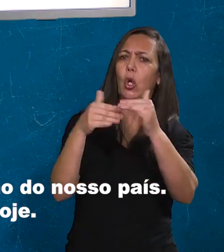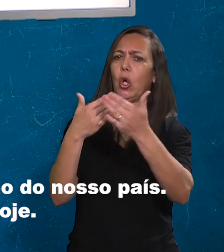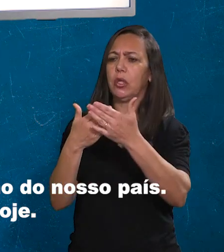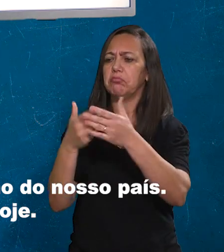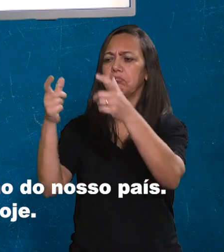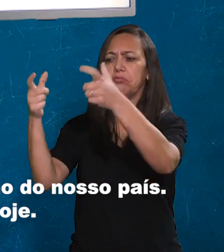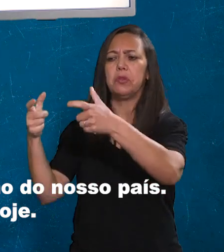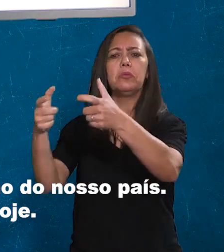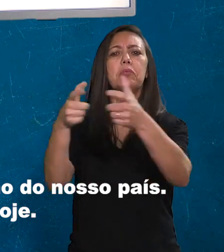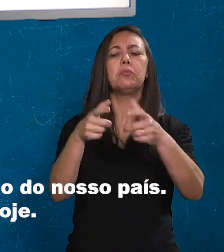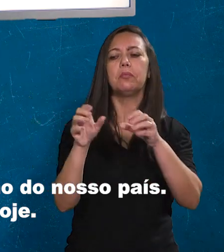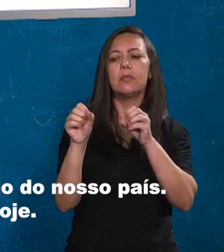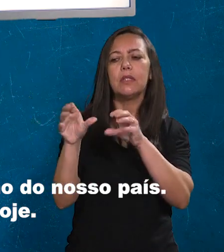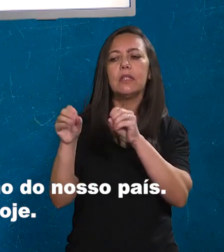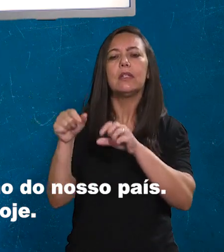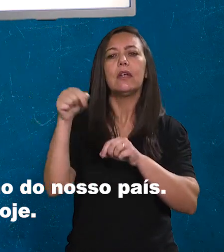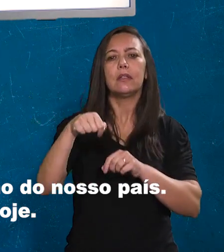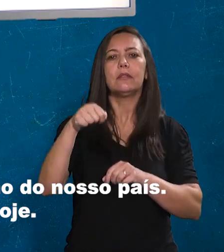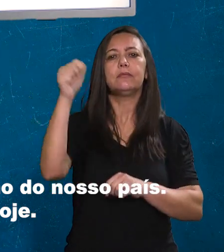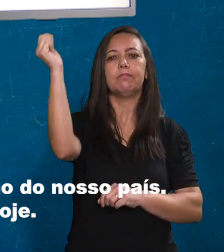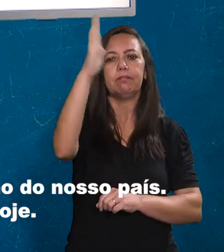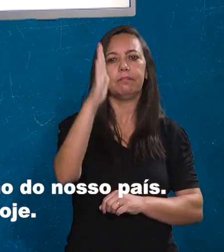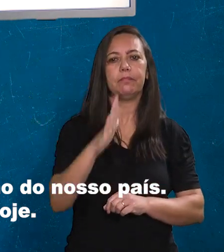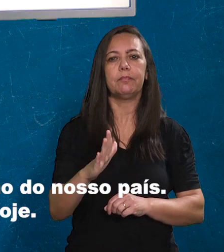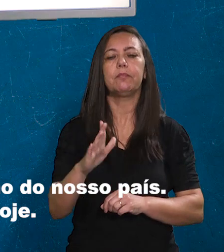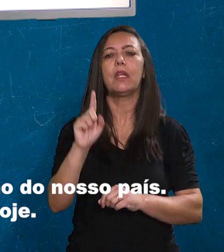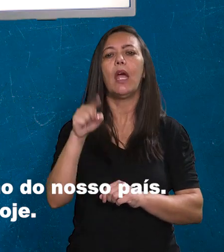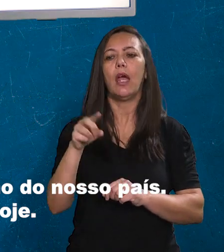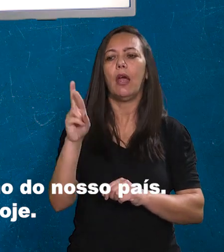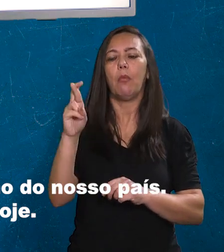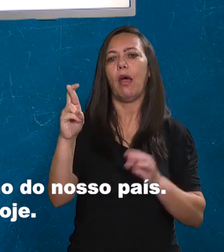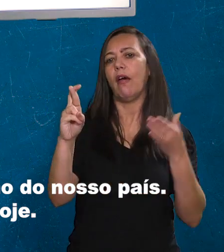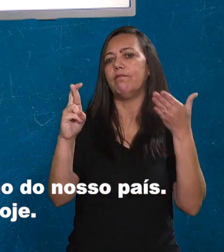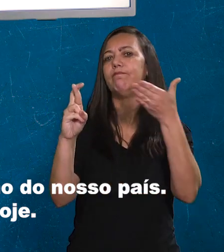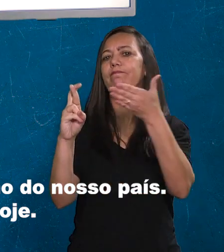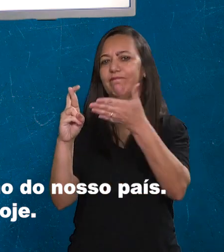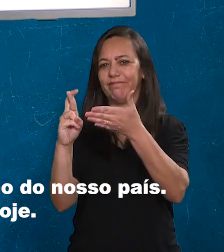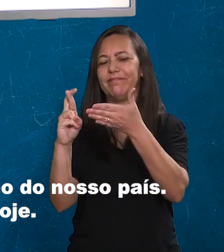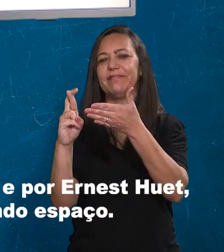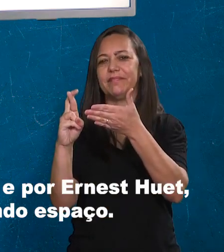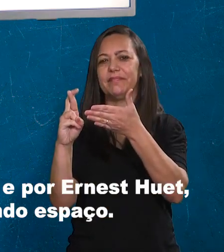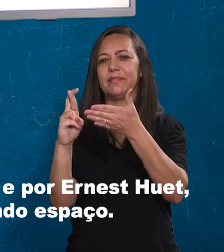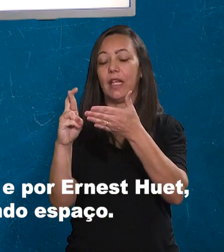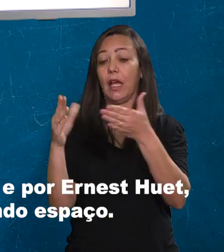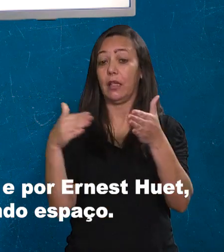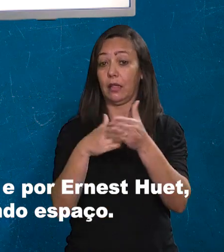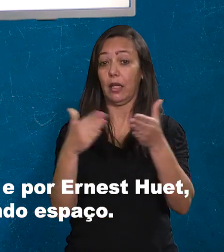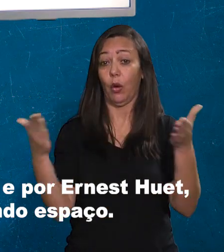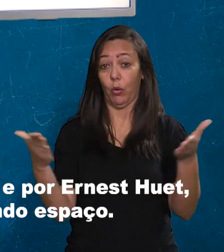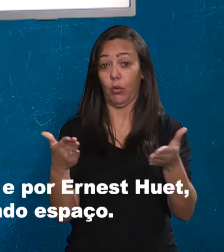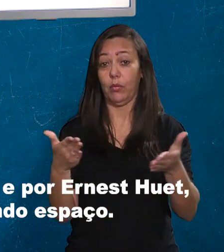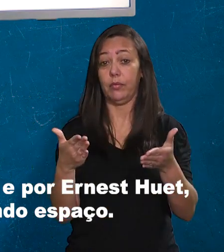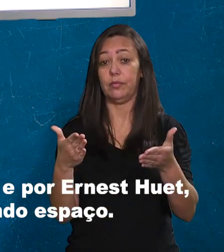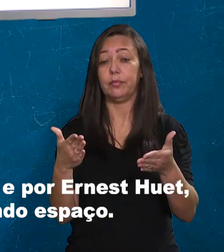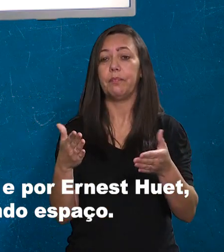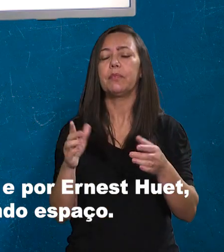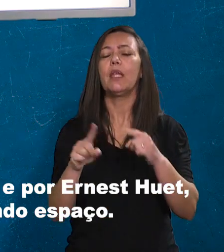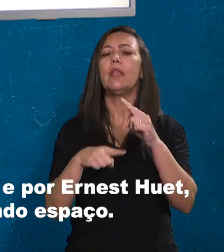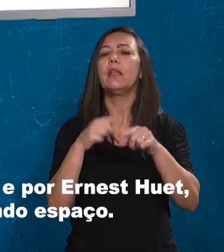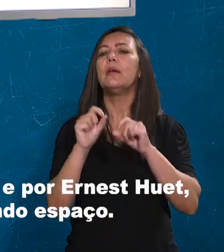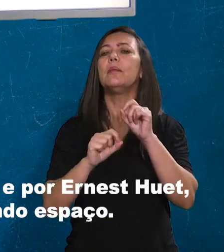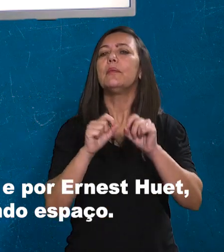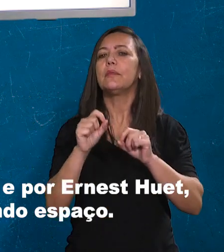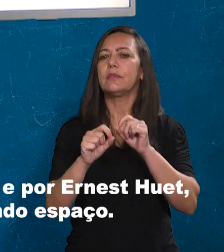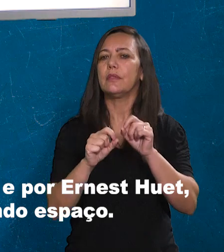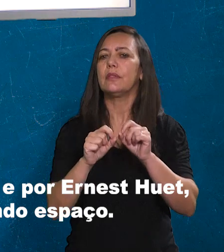espaços de ensino do nosso país. Então é uma grande referência e existe até hoje. E depois,